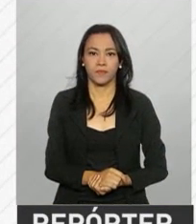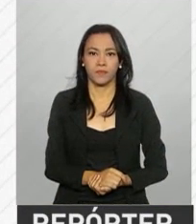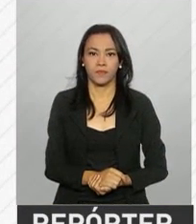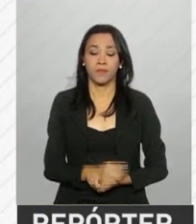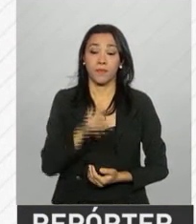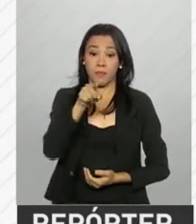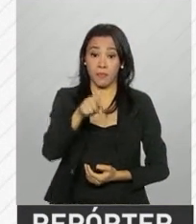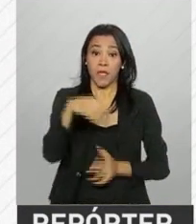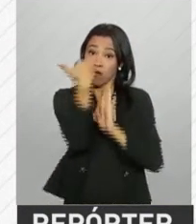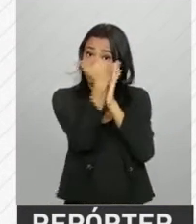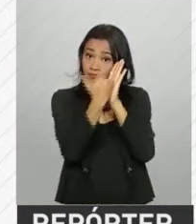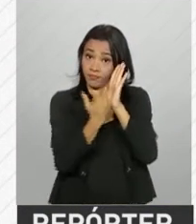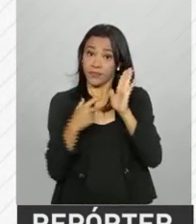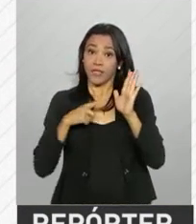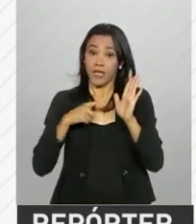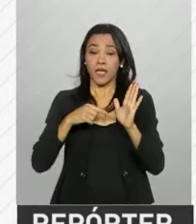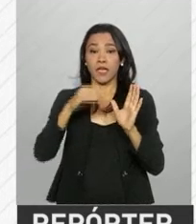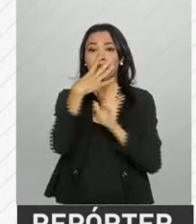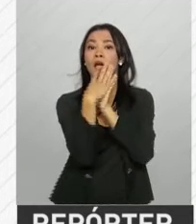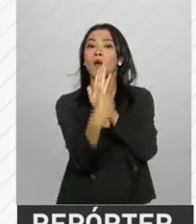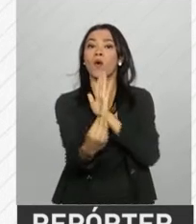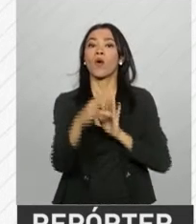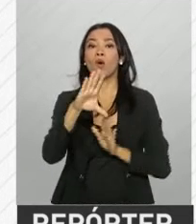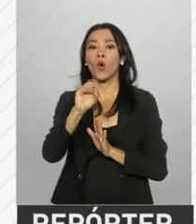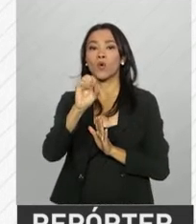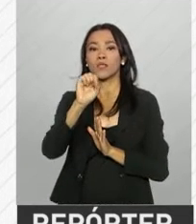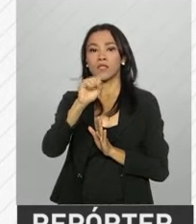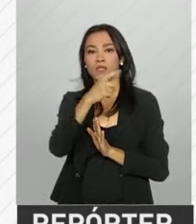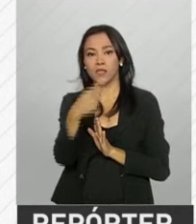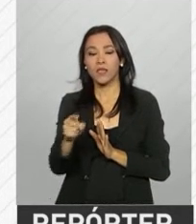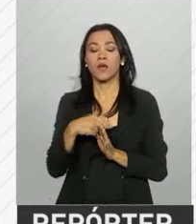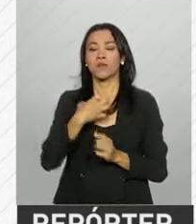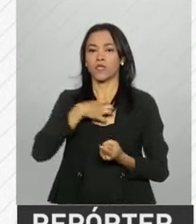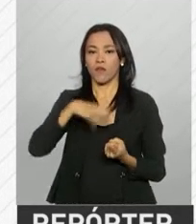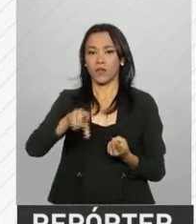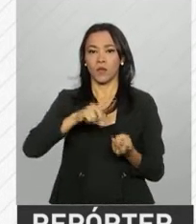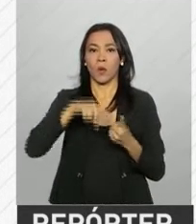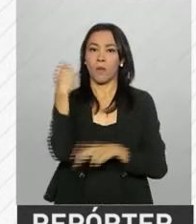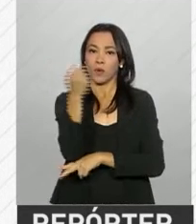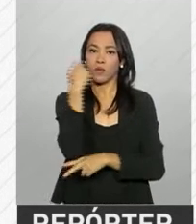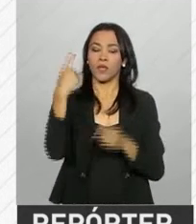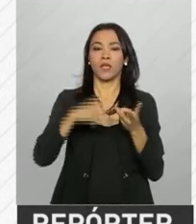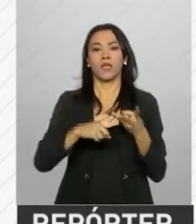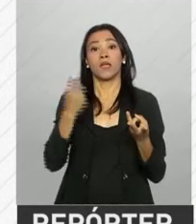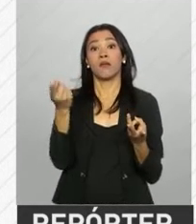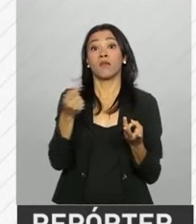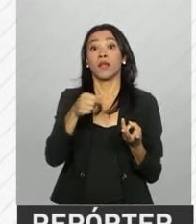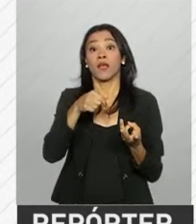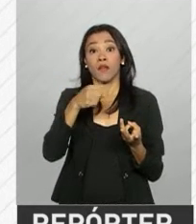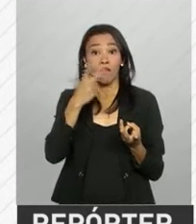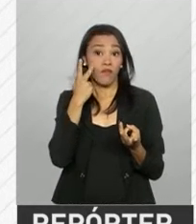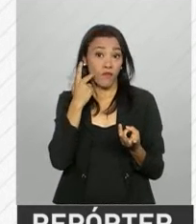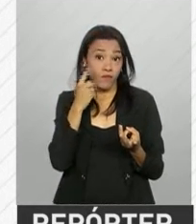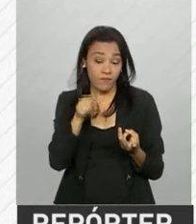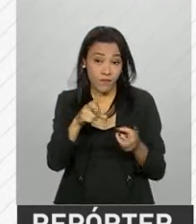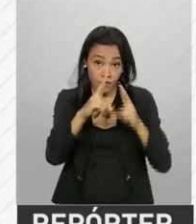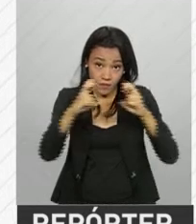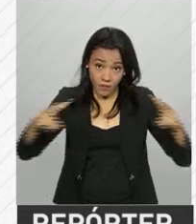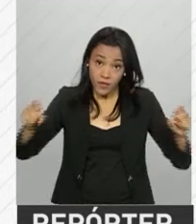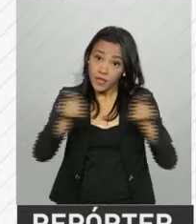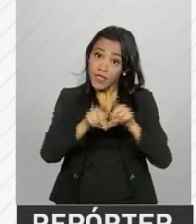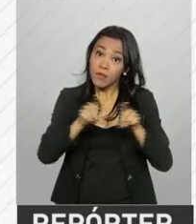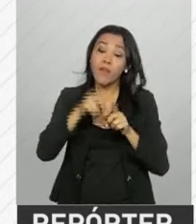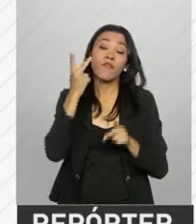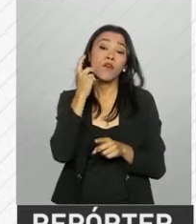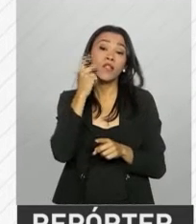e na lista estão as concessões dos aeroportos de Salvador Porto Alegre Florianópolis e fortaleza que deverão